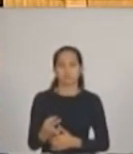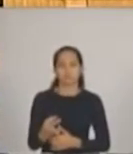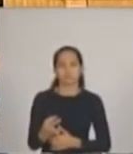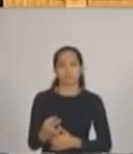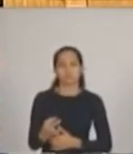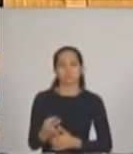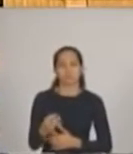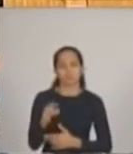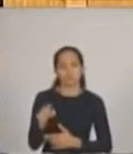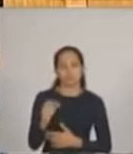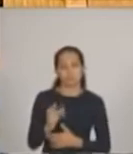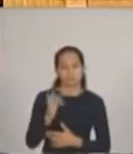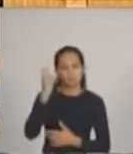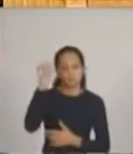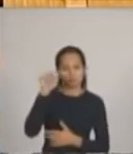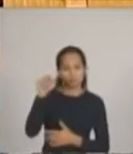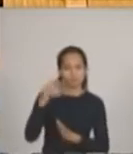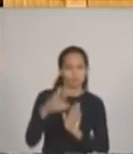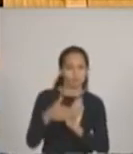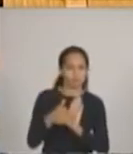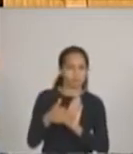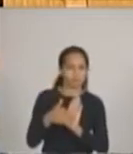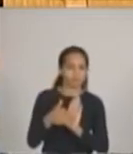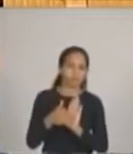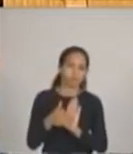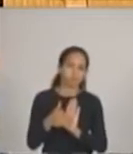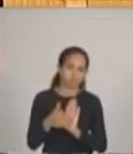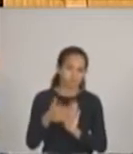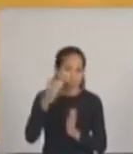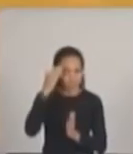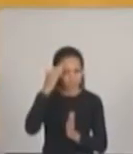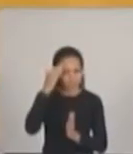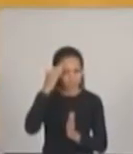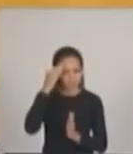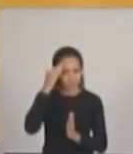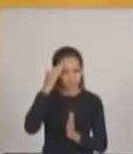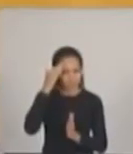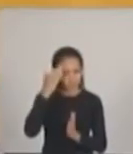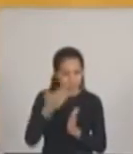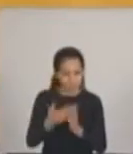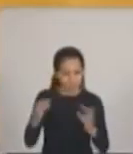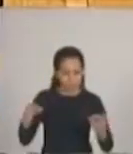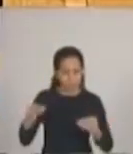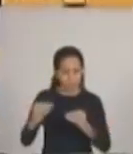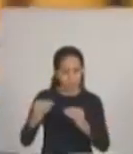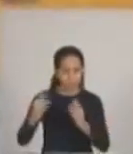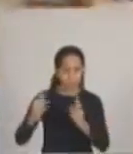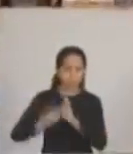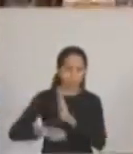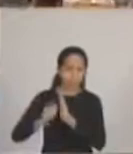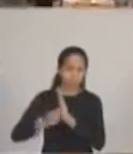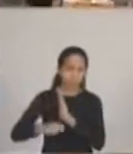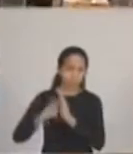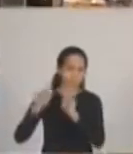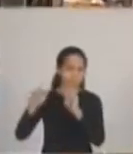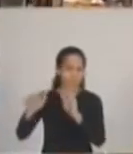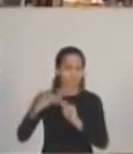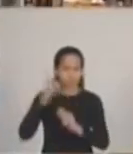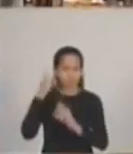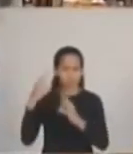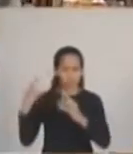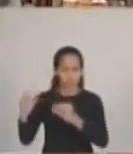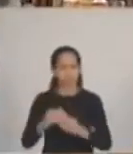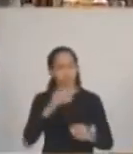futuramente ela fazendo uma indicação, acredito que todos os deputados assinam junto com ela. Deputado Adilson. Voto sim,